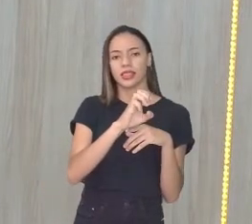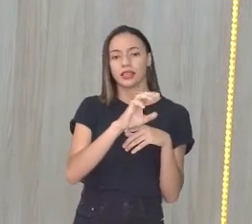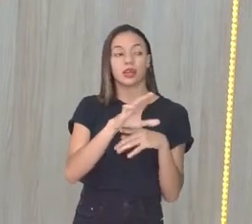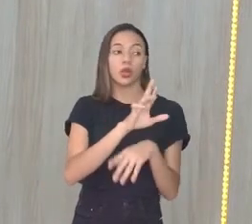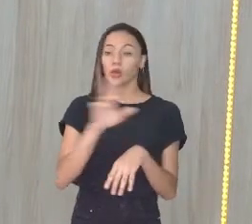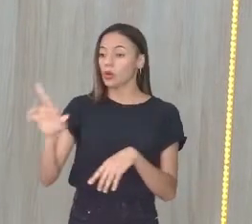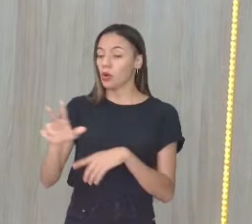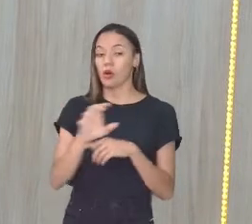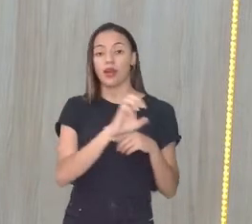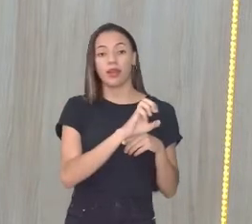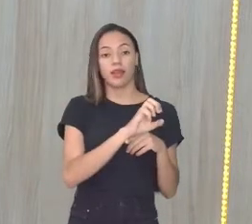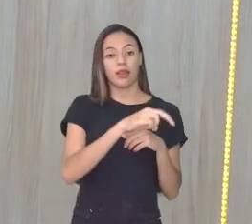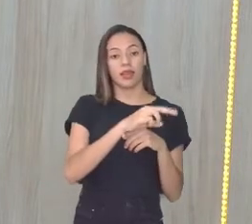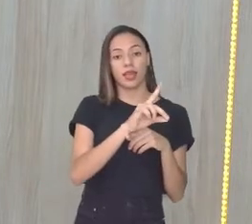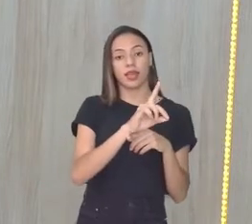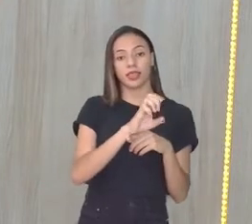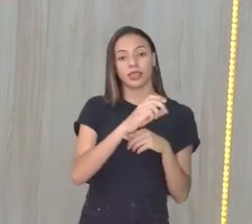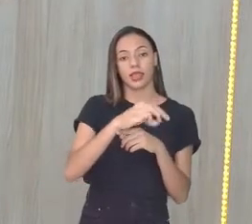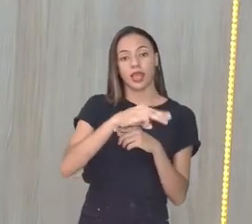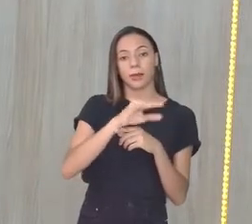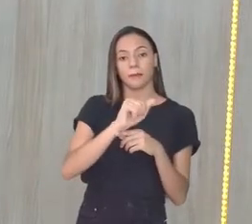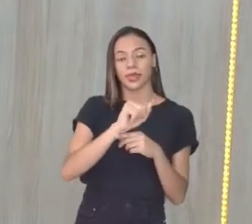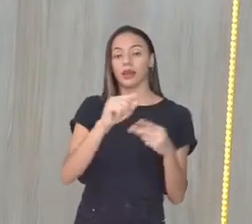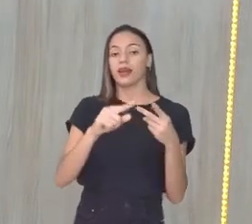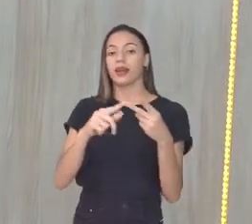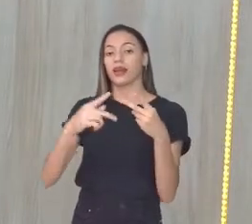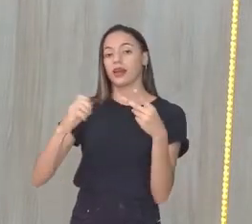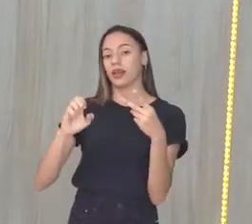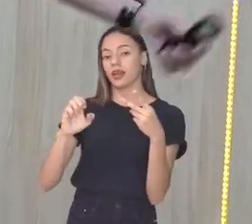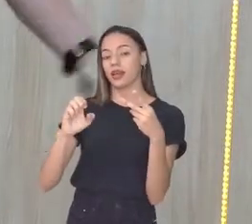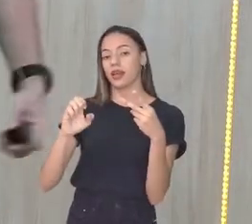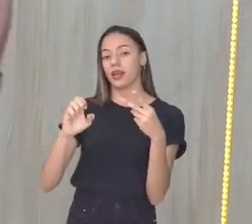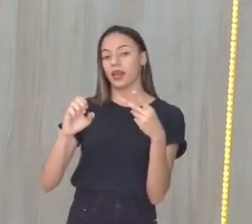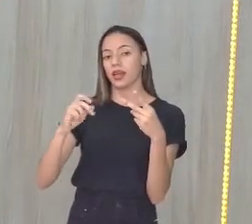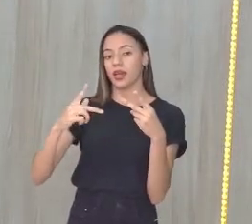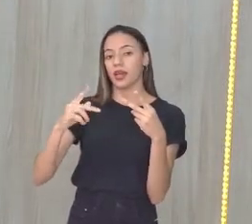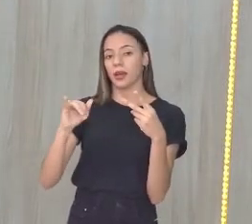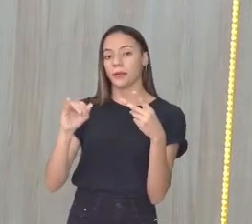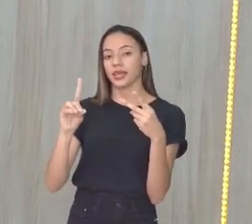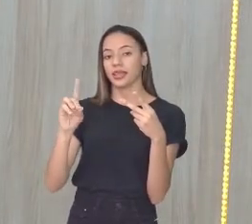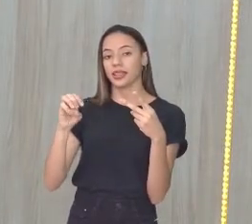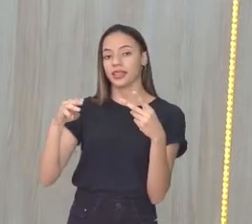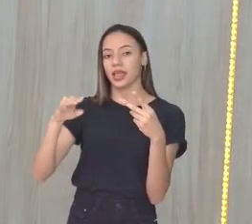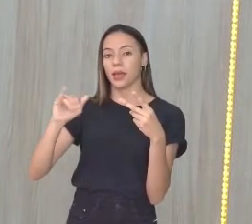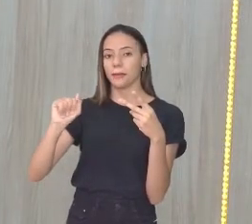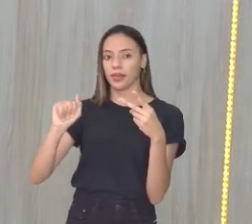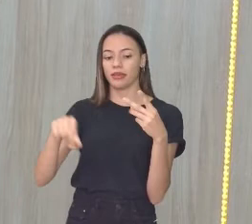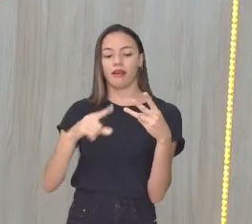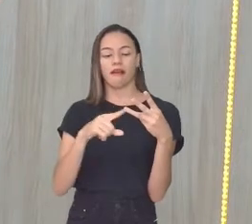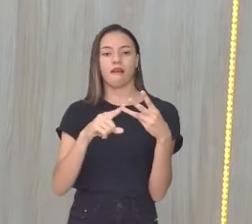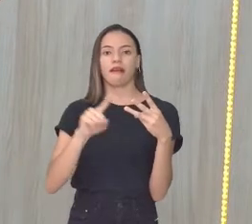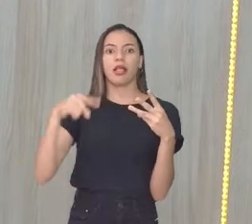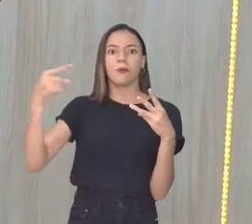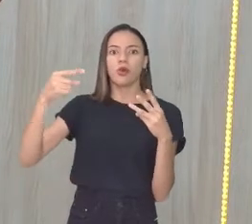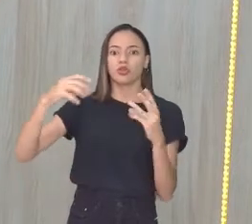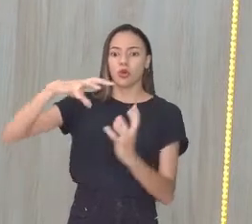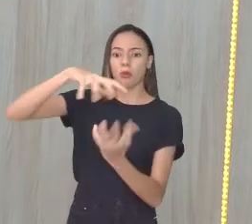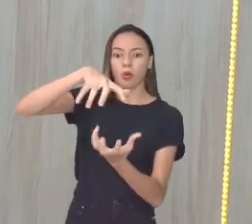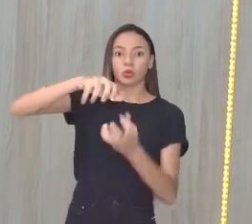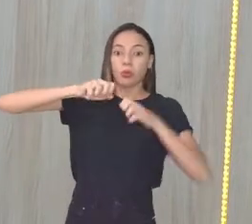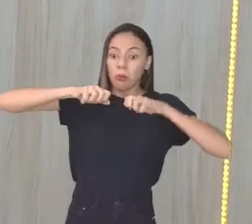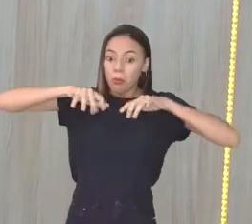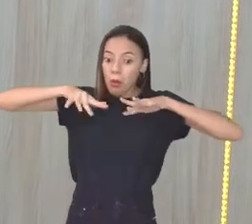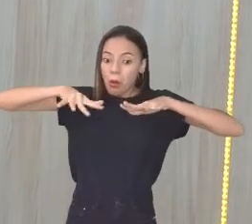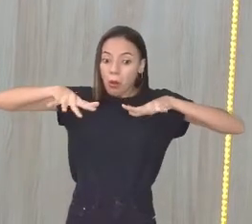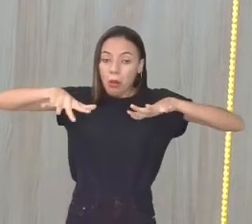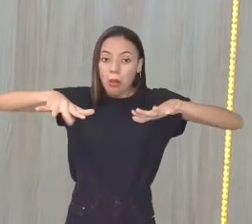epidemia, né? Depois epidemia, ela aumentou então, ela ultrapassou barreiras, fronteiras, continentes e gerou